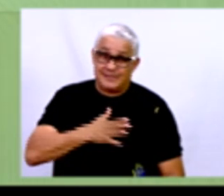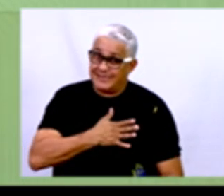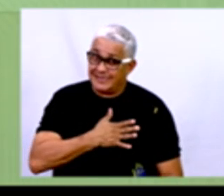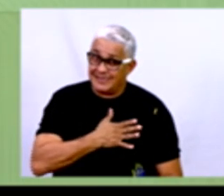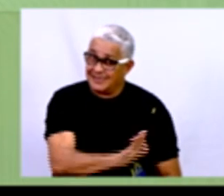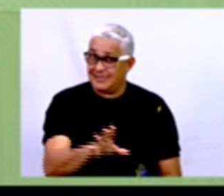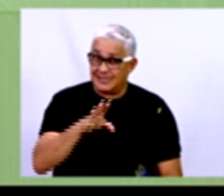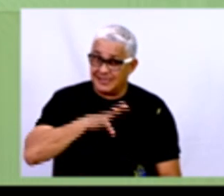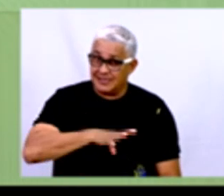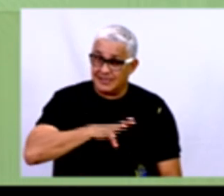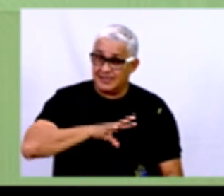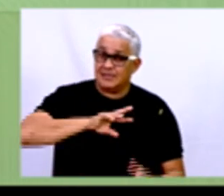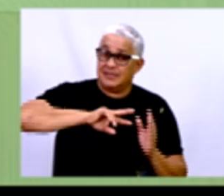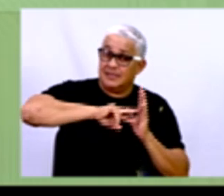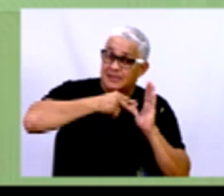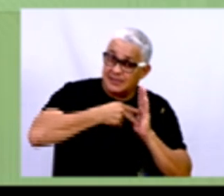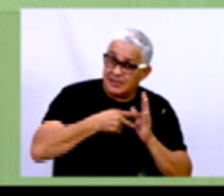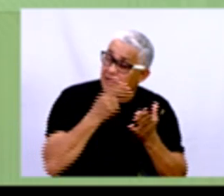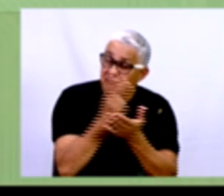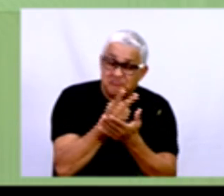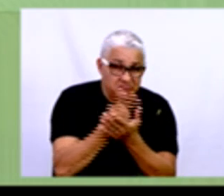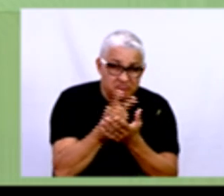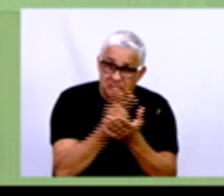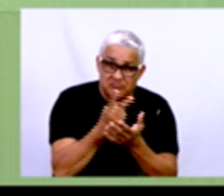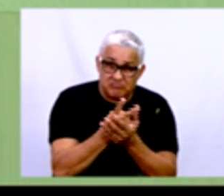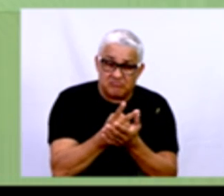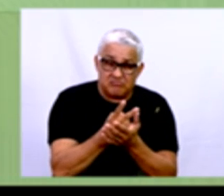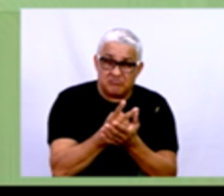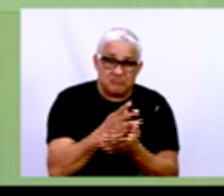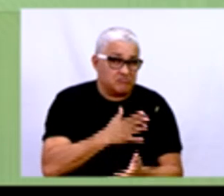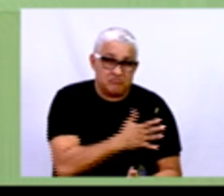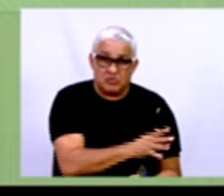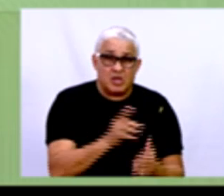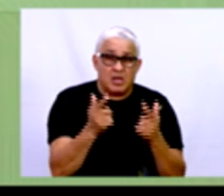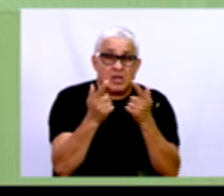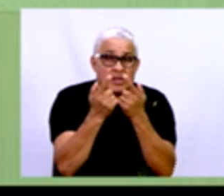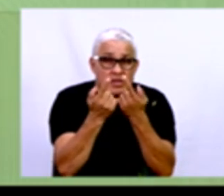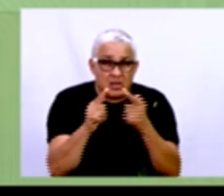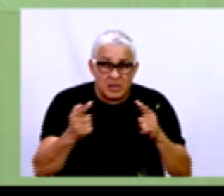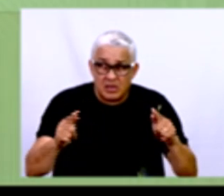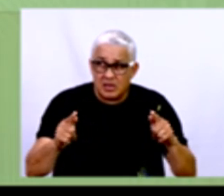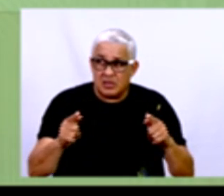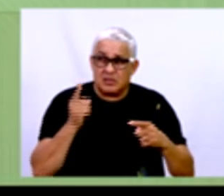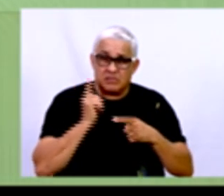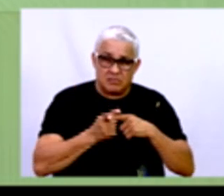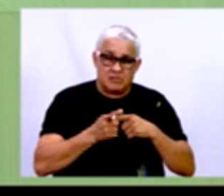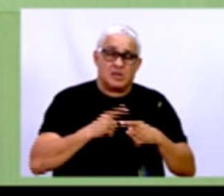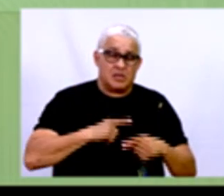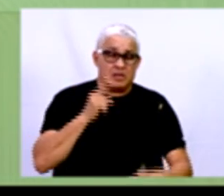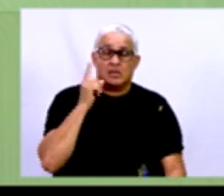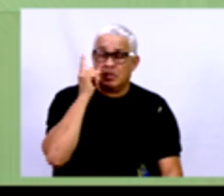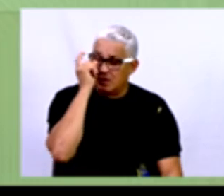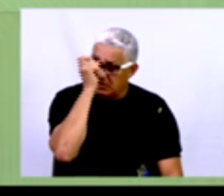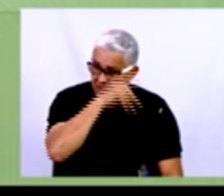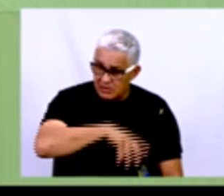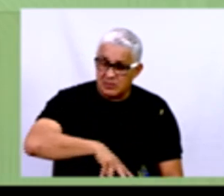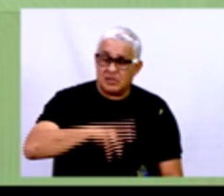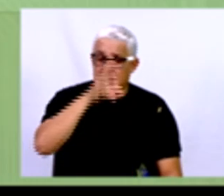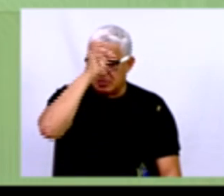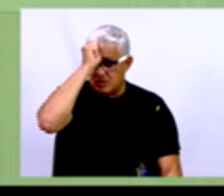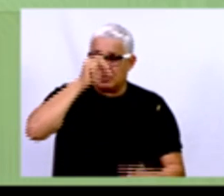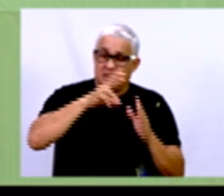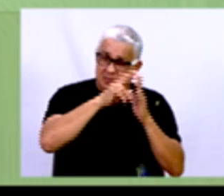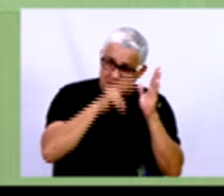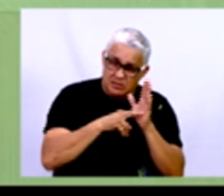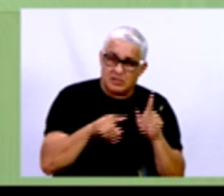de português, é a mesma coisa, ela quer dizer que não gosta da gramática, porque tem essa dificuldade, né, com as